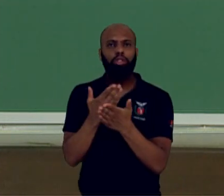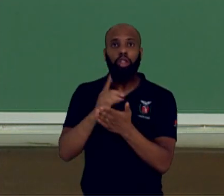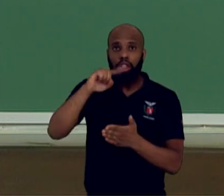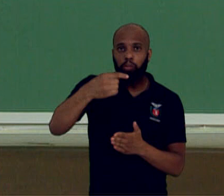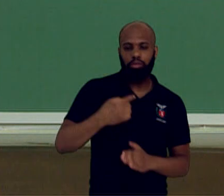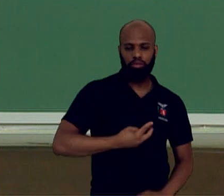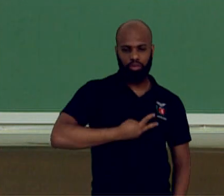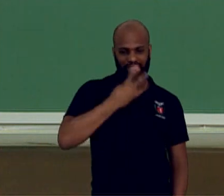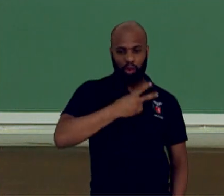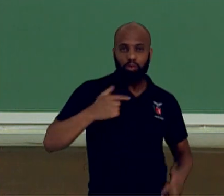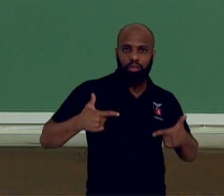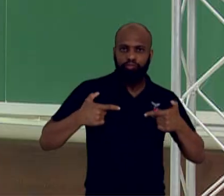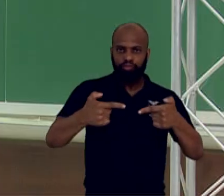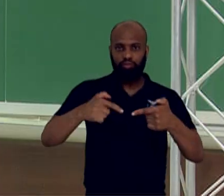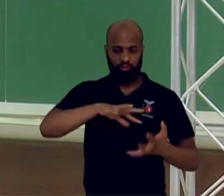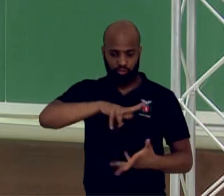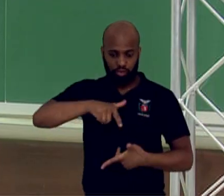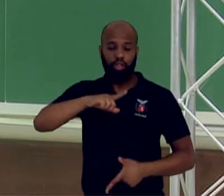Segunda Guerra Mundial,